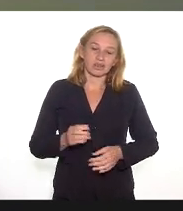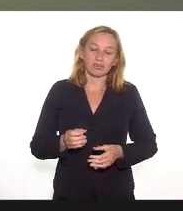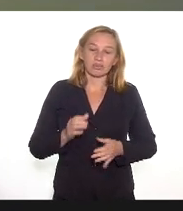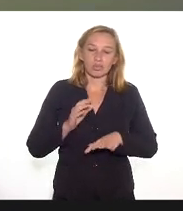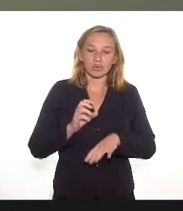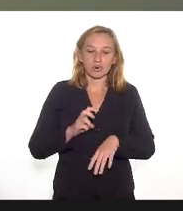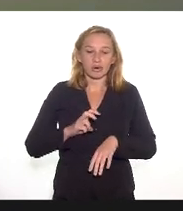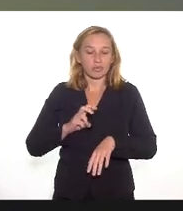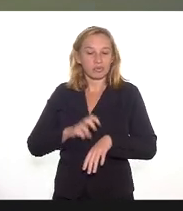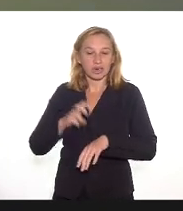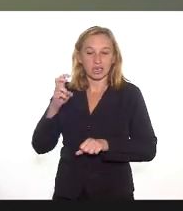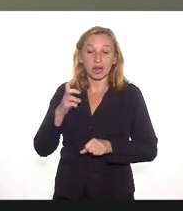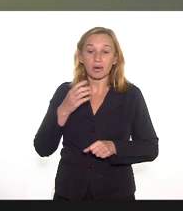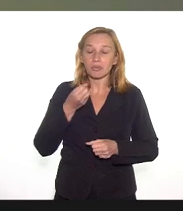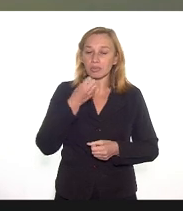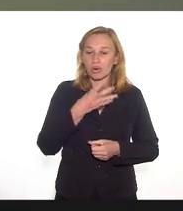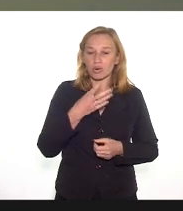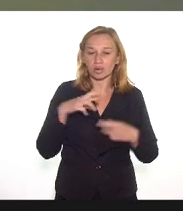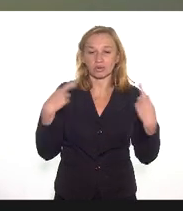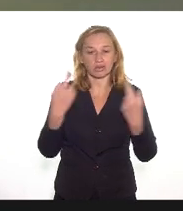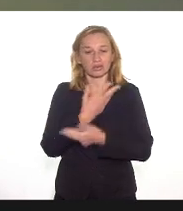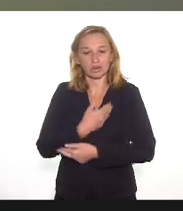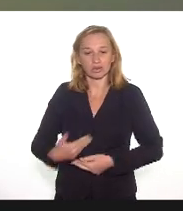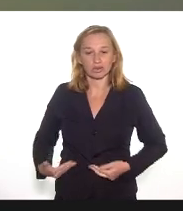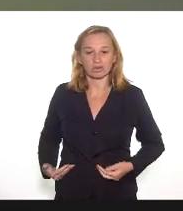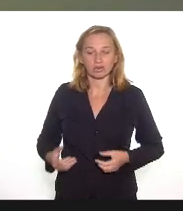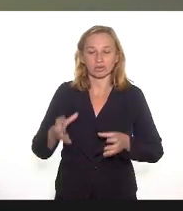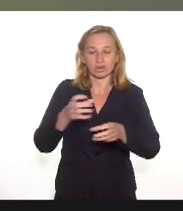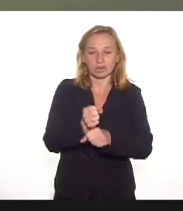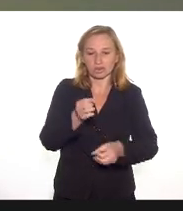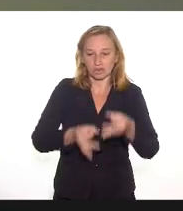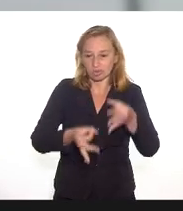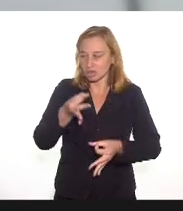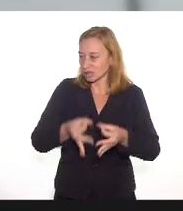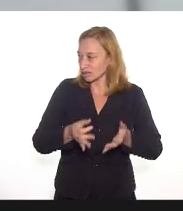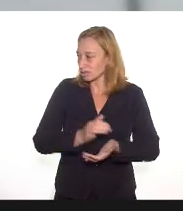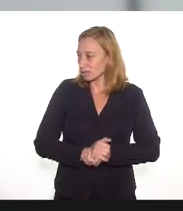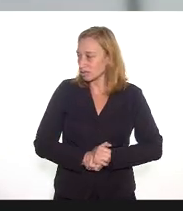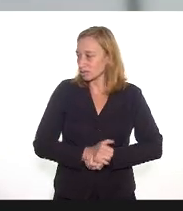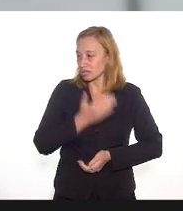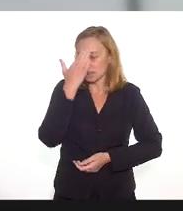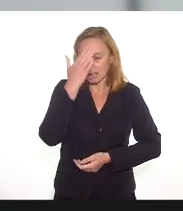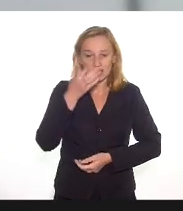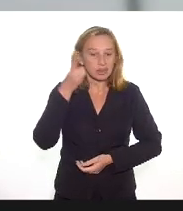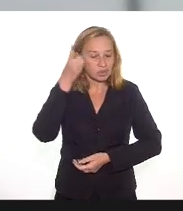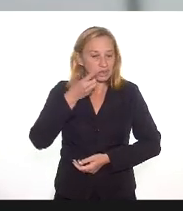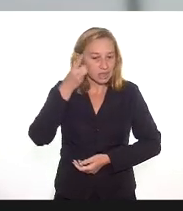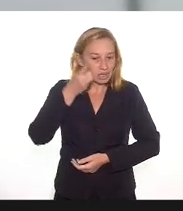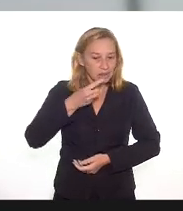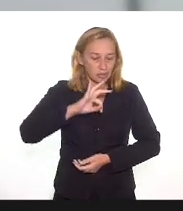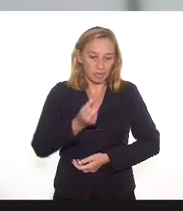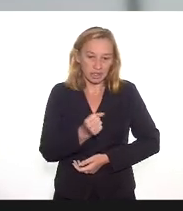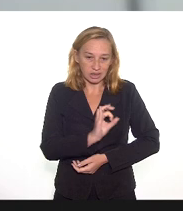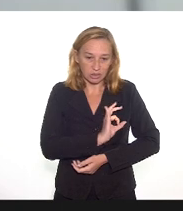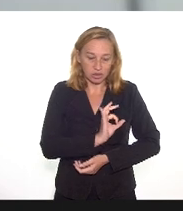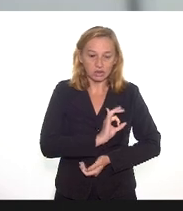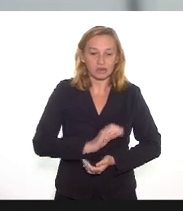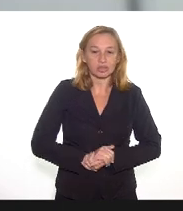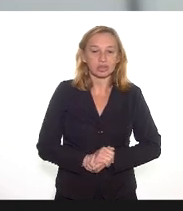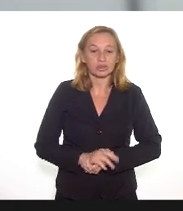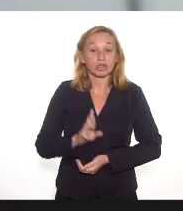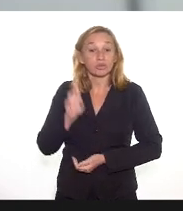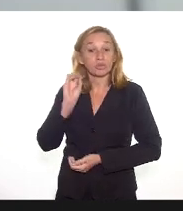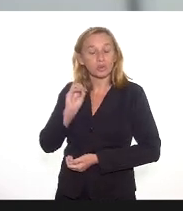tão produtiva na audiência dessa Comissão de Tributação. Obrigado, deputada Marta Rocha.